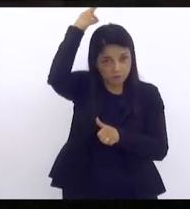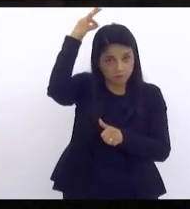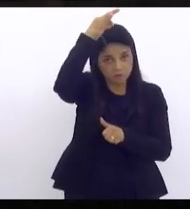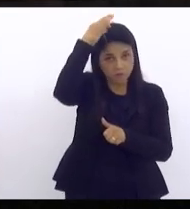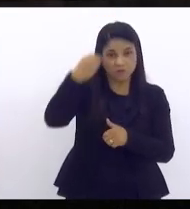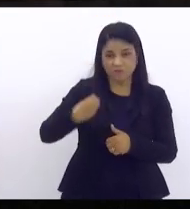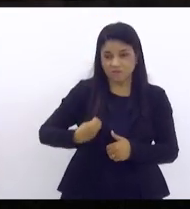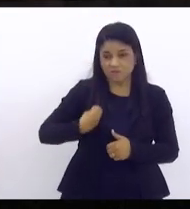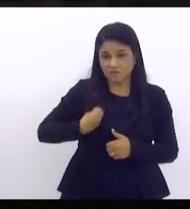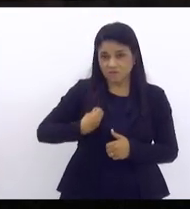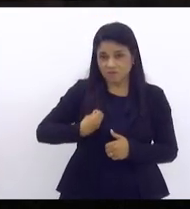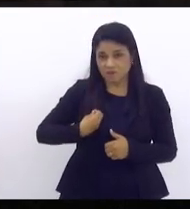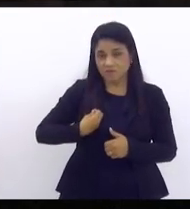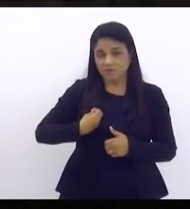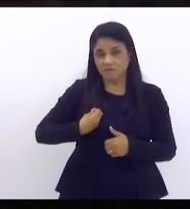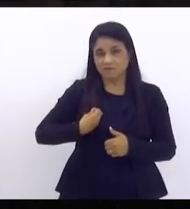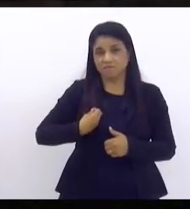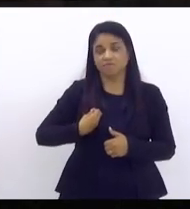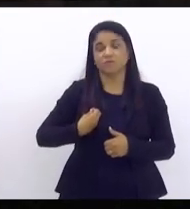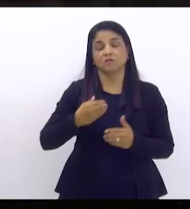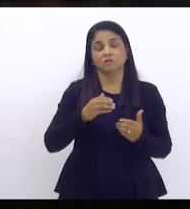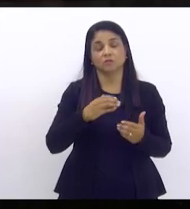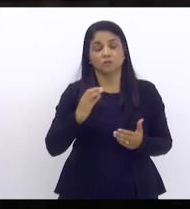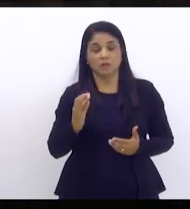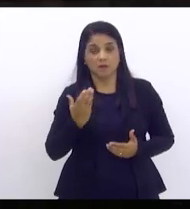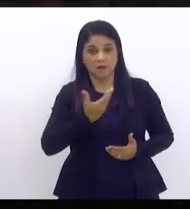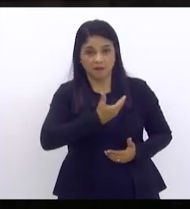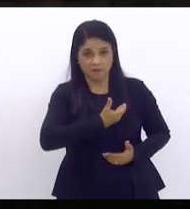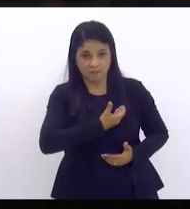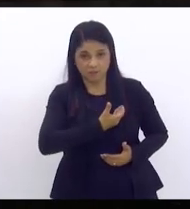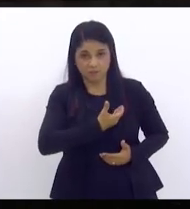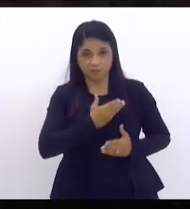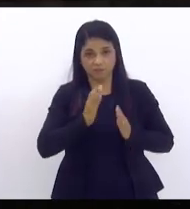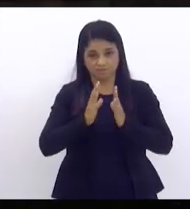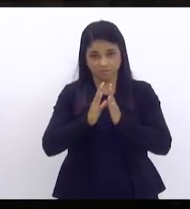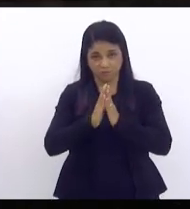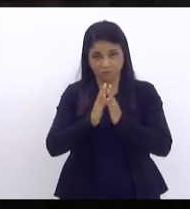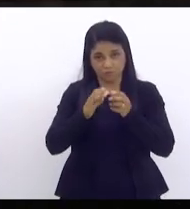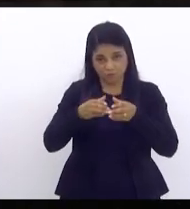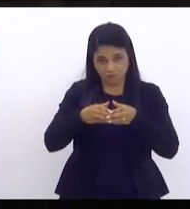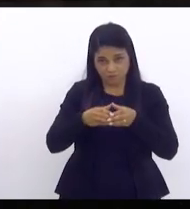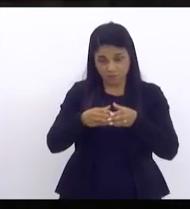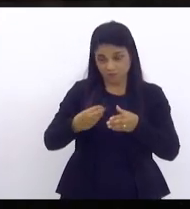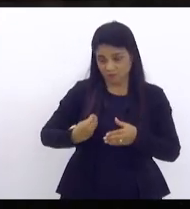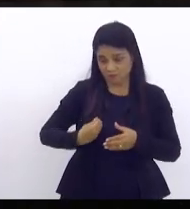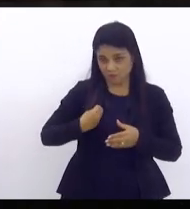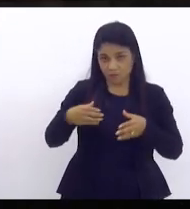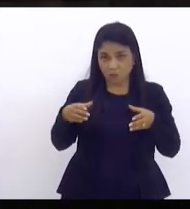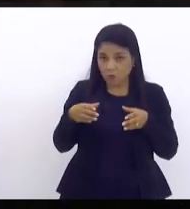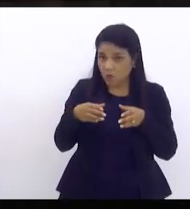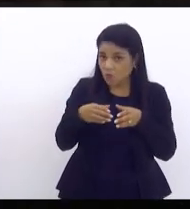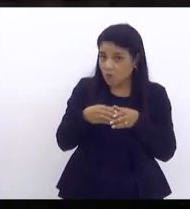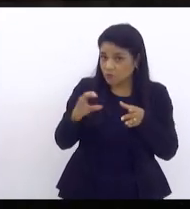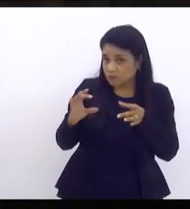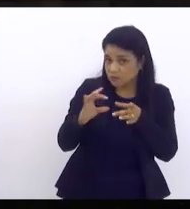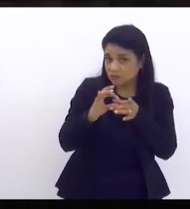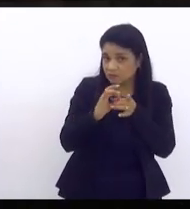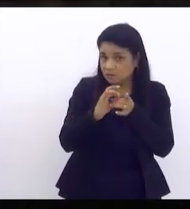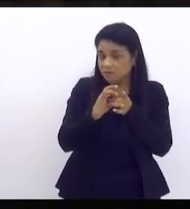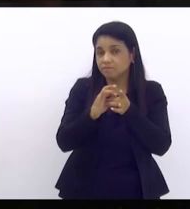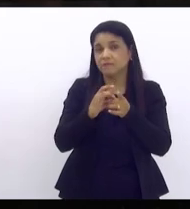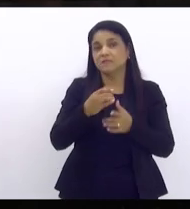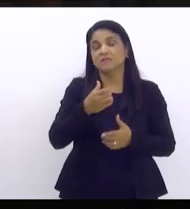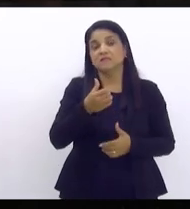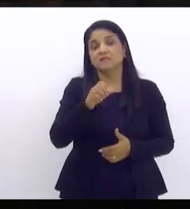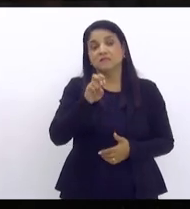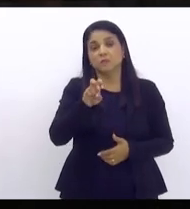vivência do carisma, dos carismas e vida em comunidade. Nos 51 anos da RCC no estado do Rio de